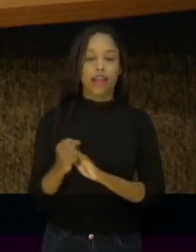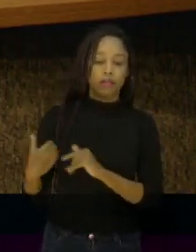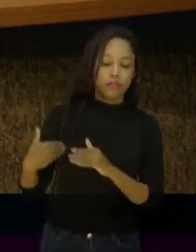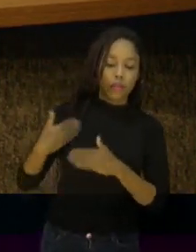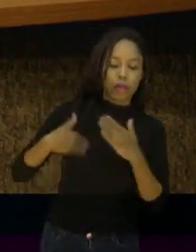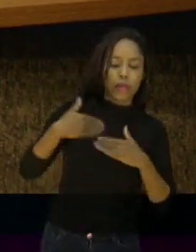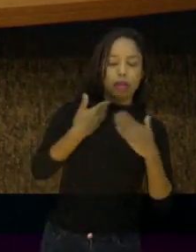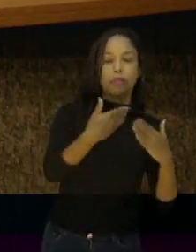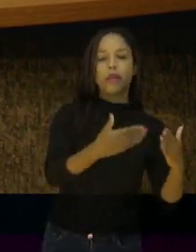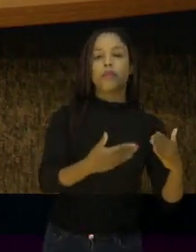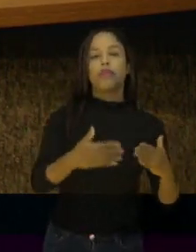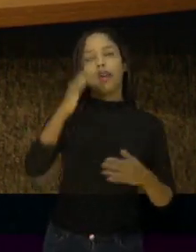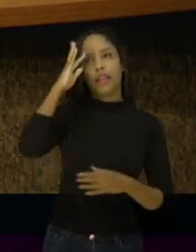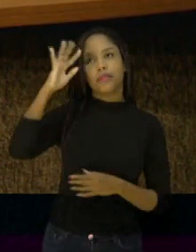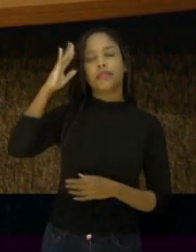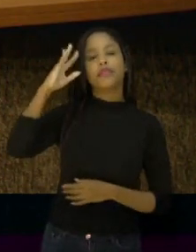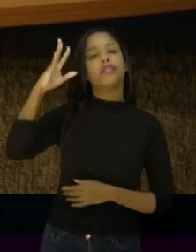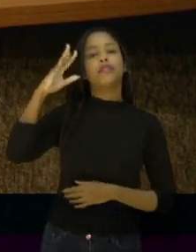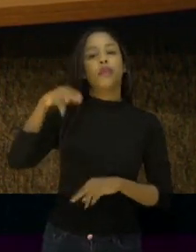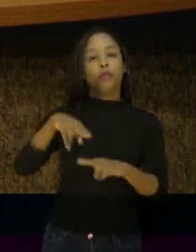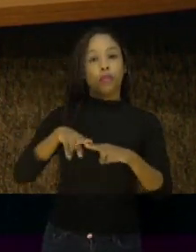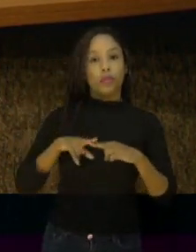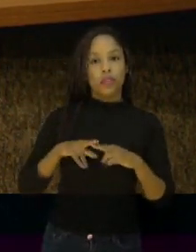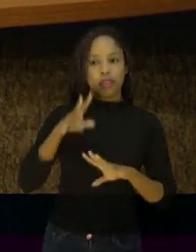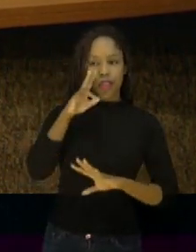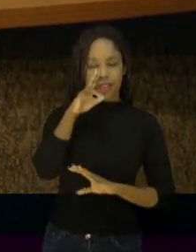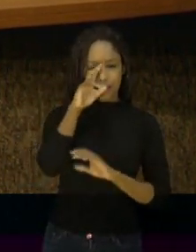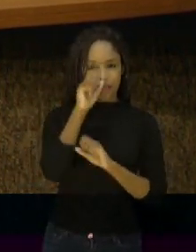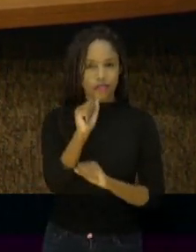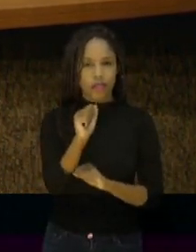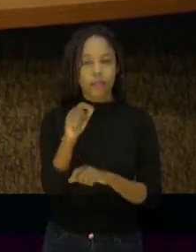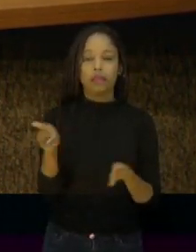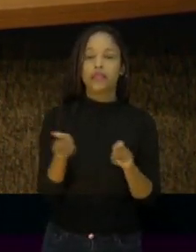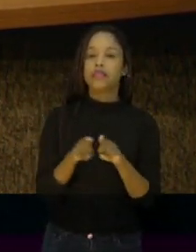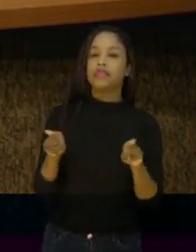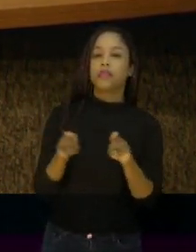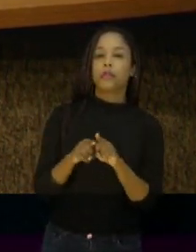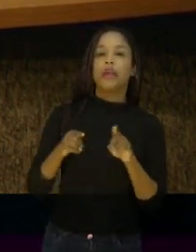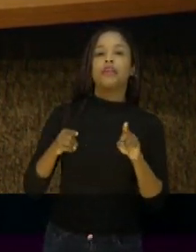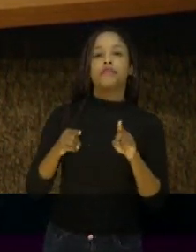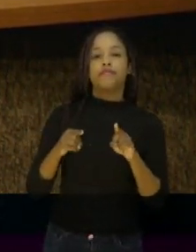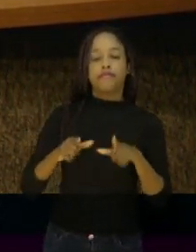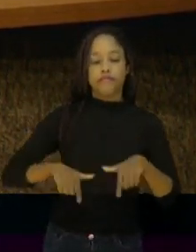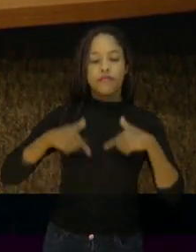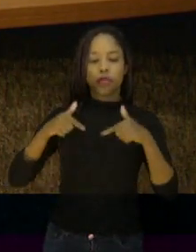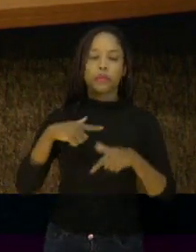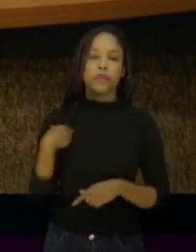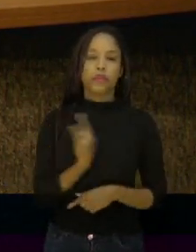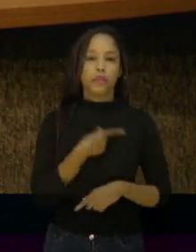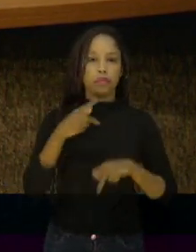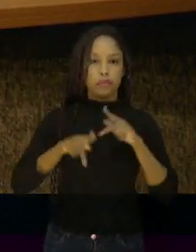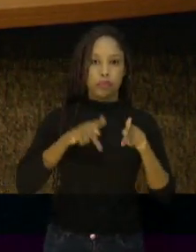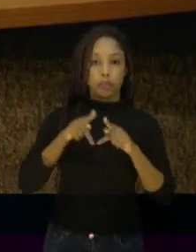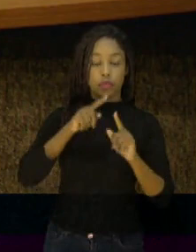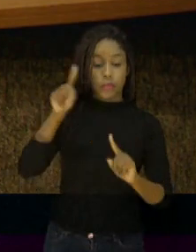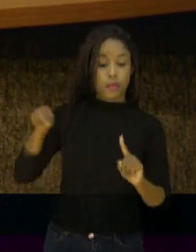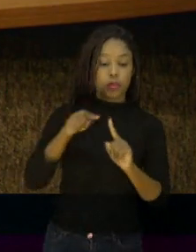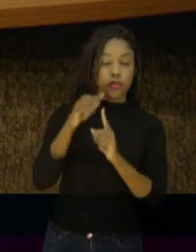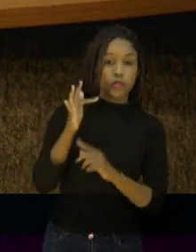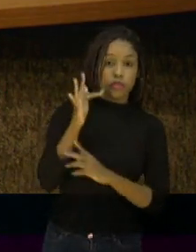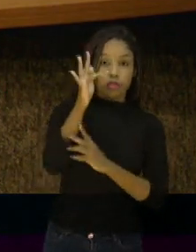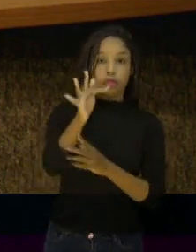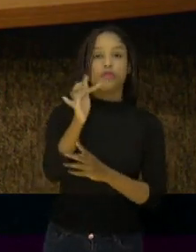reflexão, nascido pela firmeza e altivez de nossa gente, para que no futuro os desafios